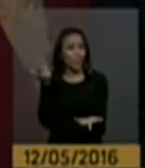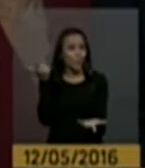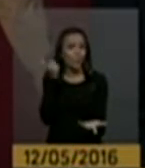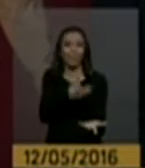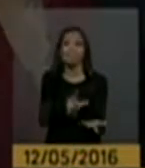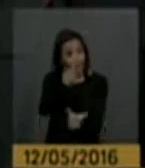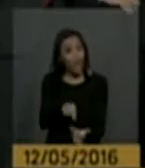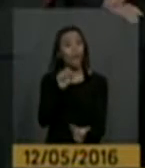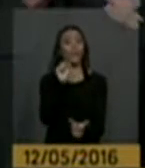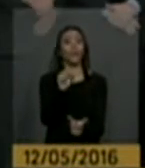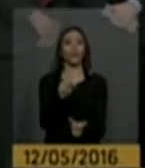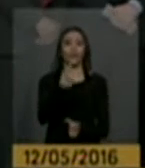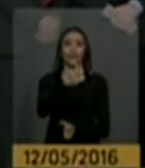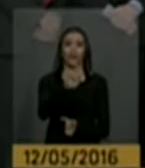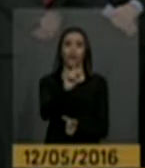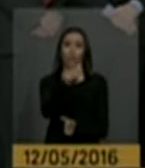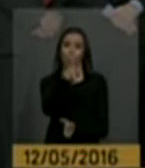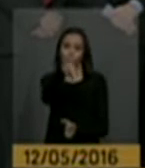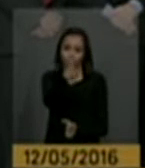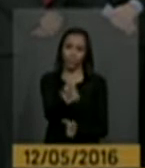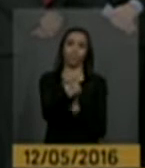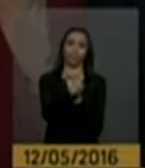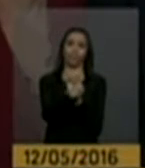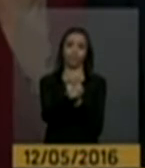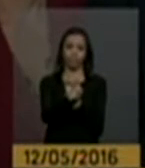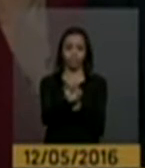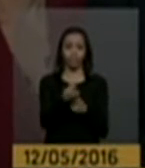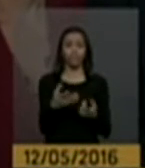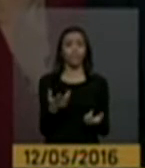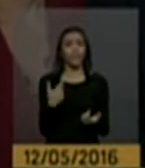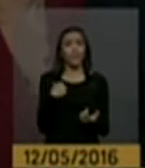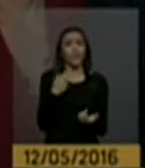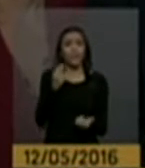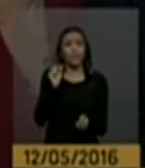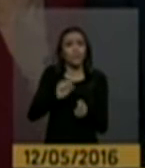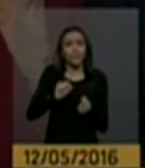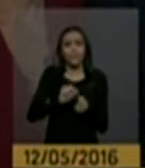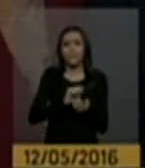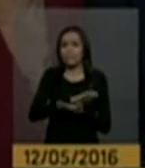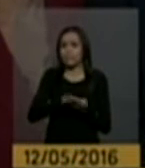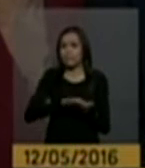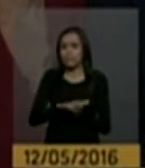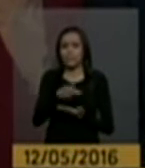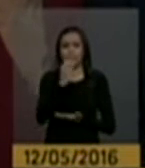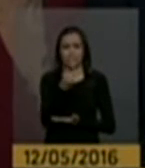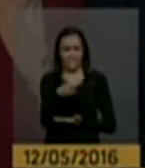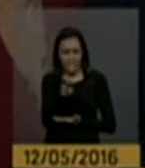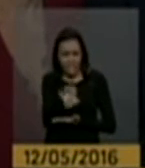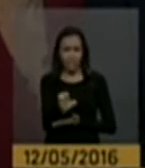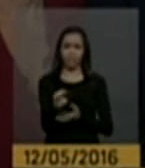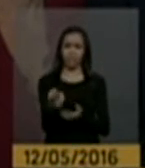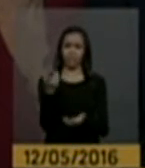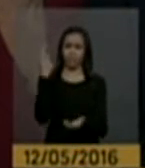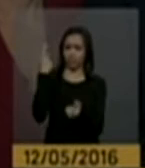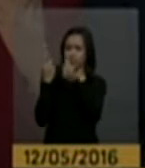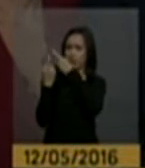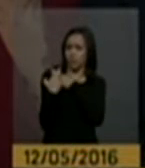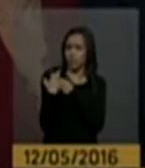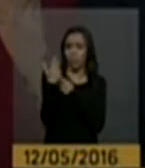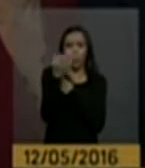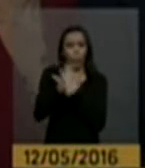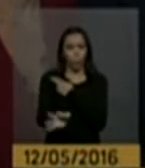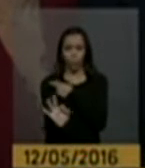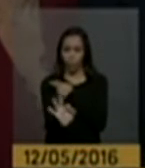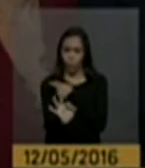nas urnas. Afirmou que não praticou crime. Não há razão para um processo de impeachment. Não